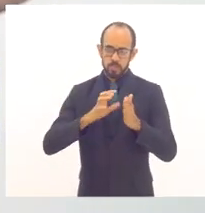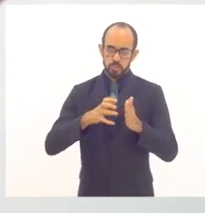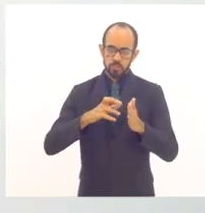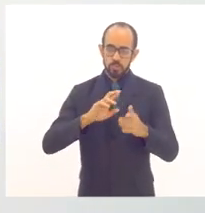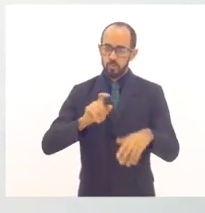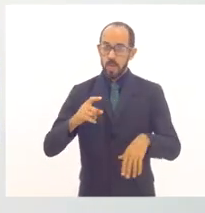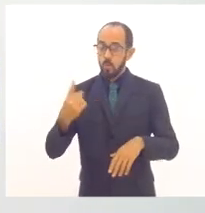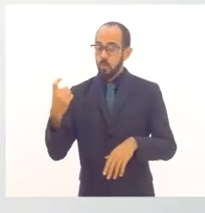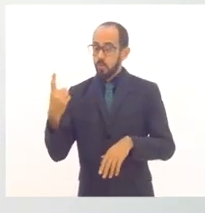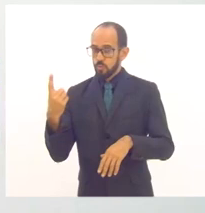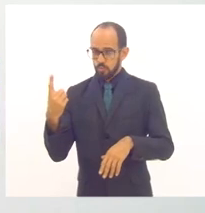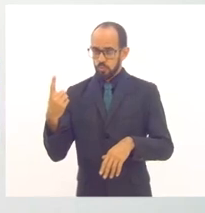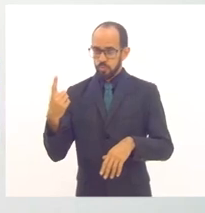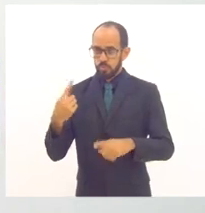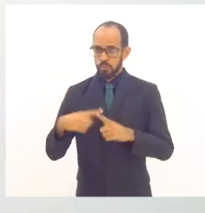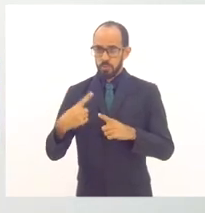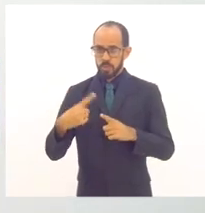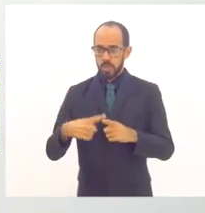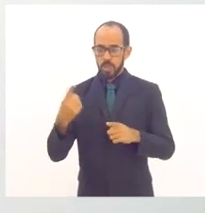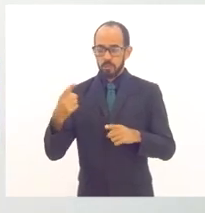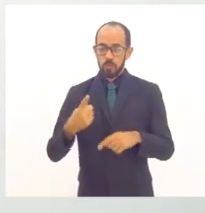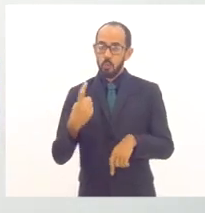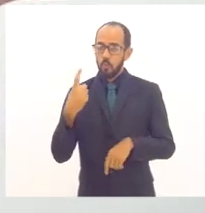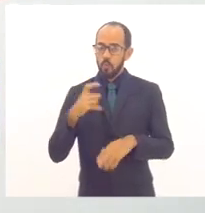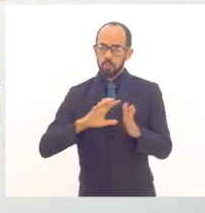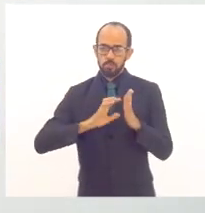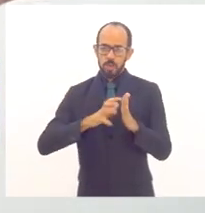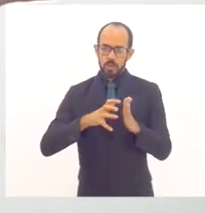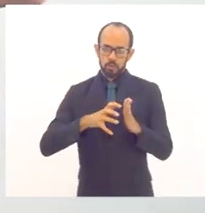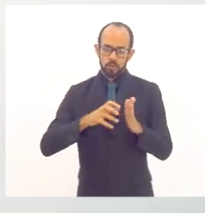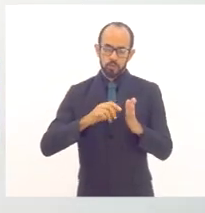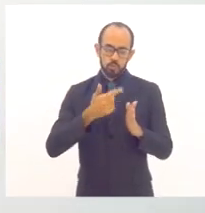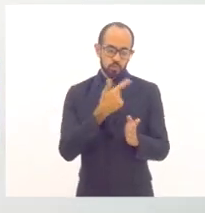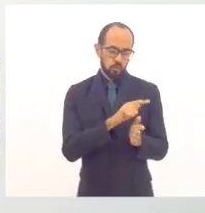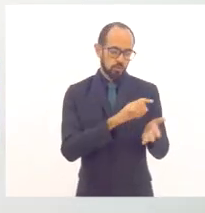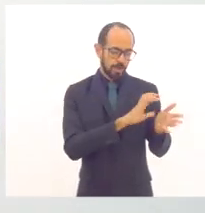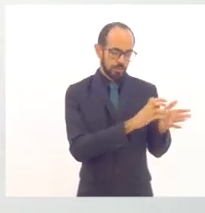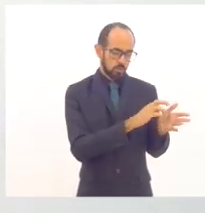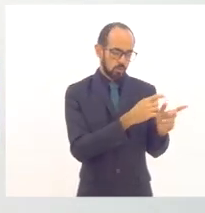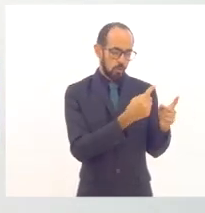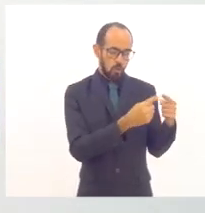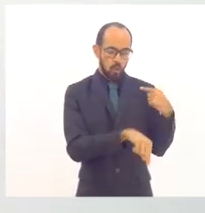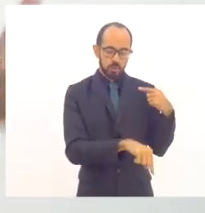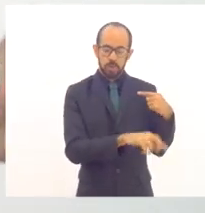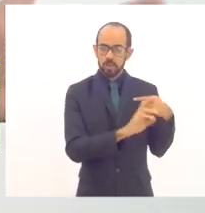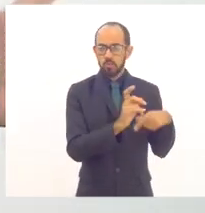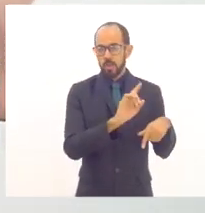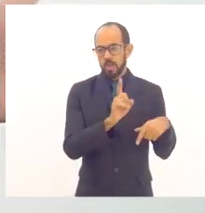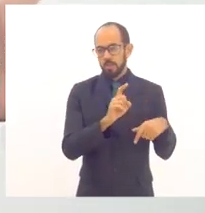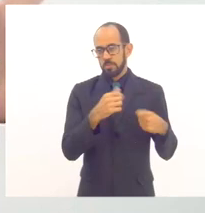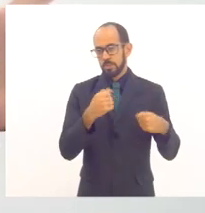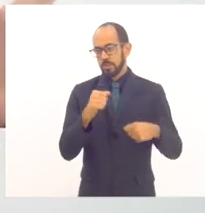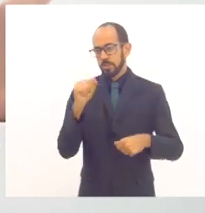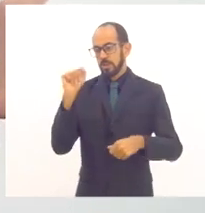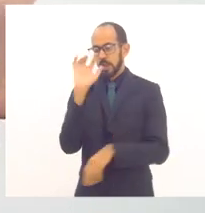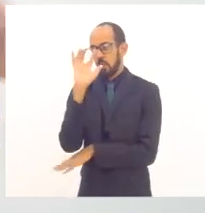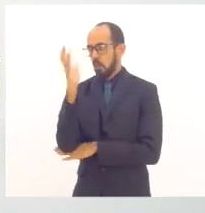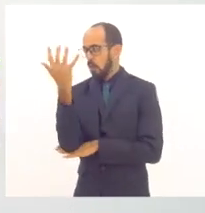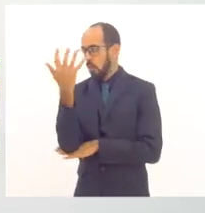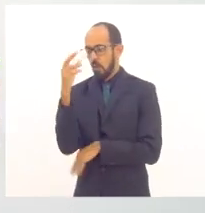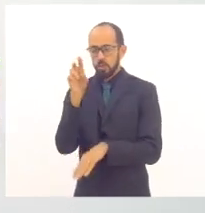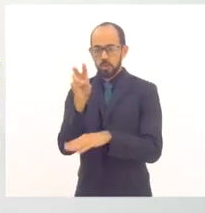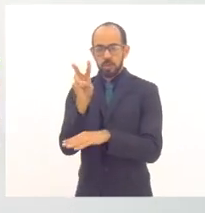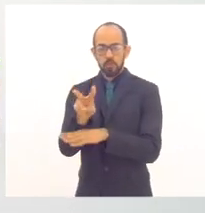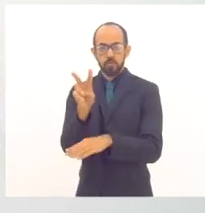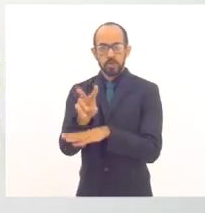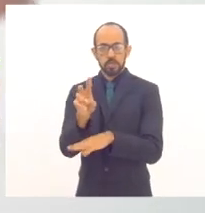porque aí não fica sendo um partido só de uma coisa e os outros todos contra. É bom que tenha ecologista em todos os partidos, que tenha